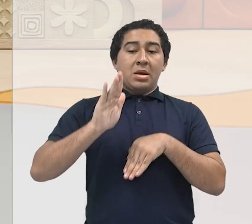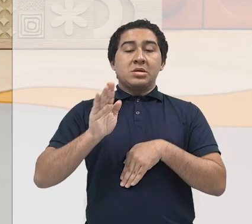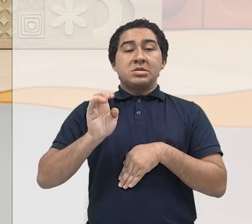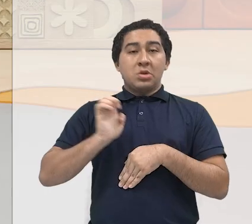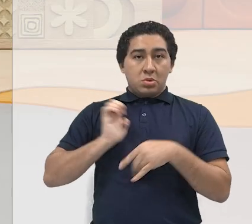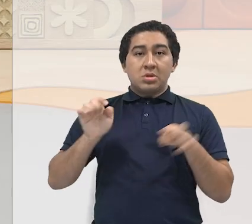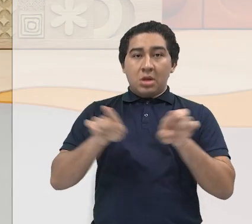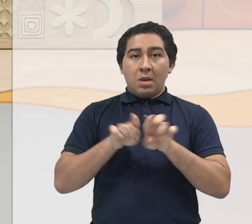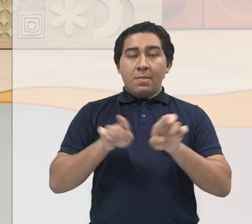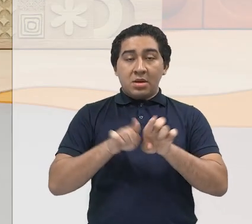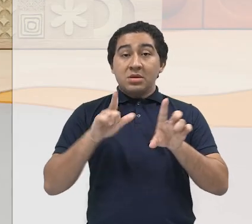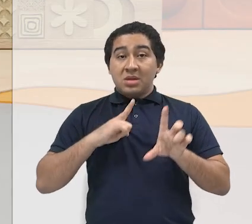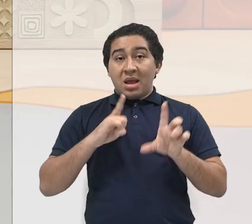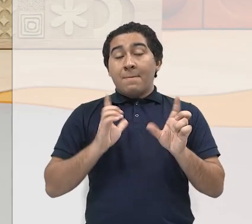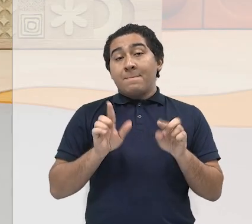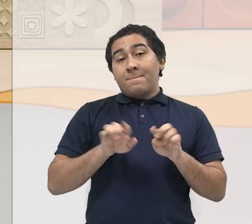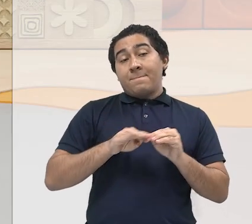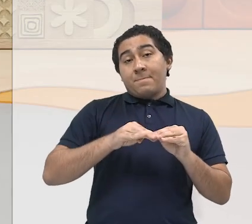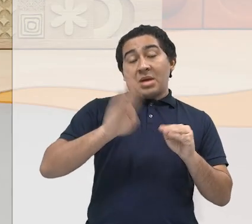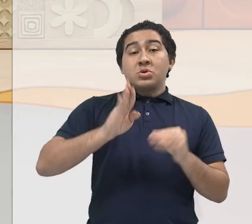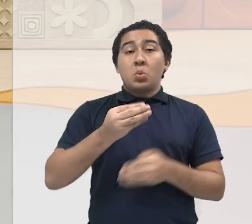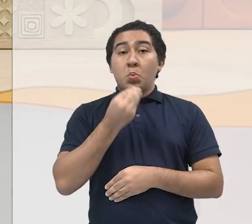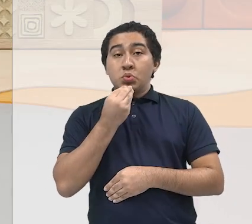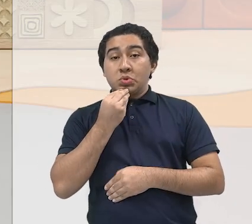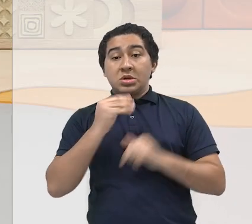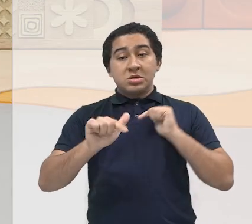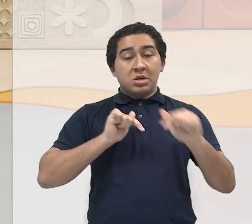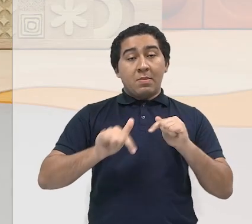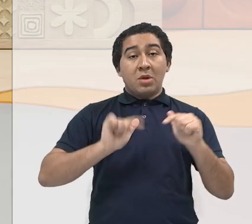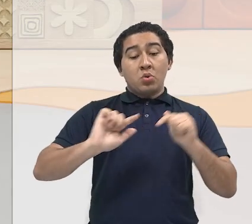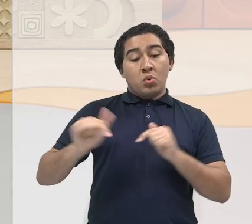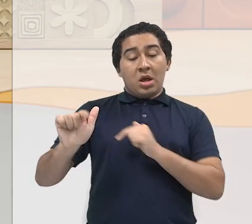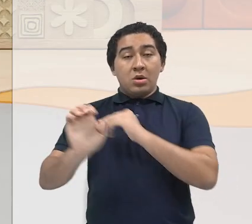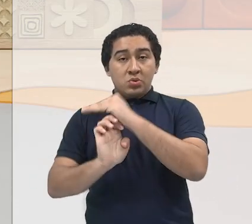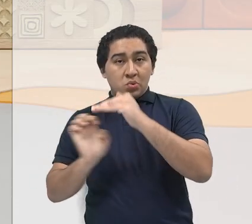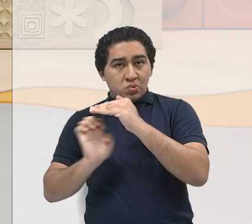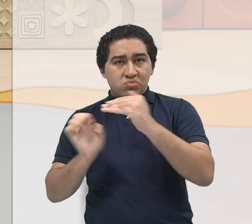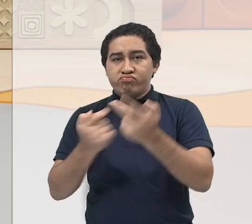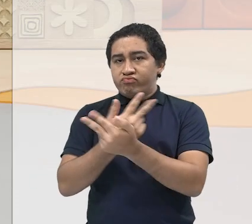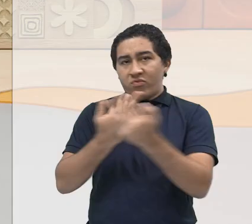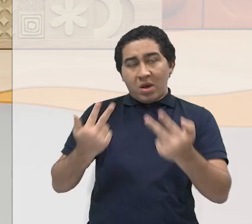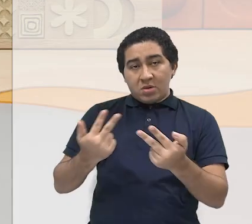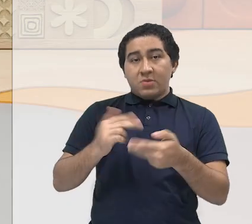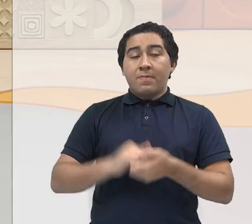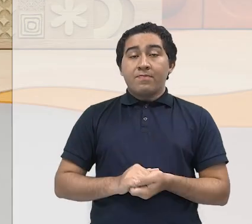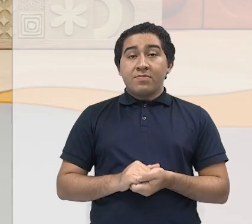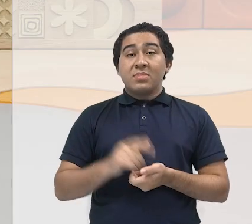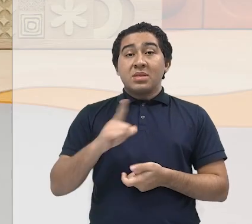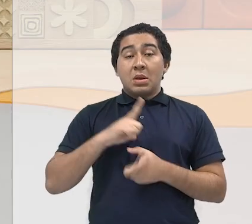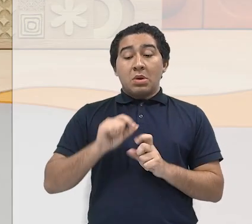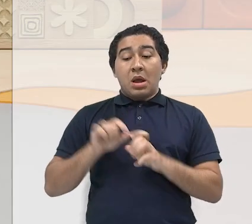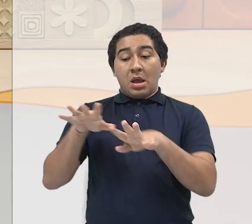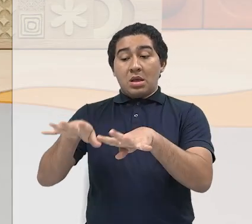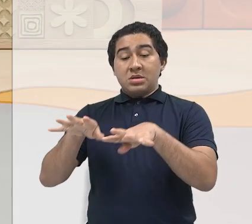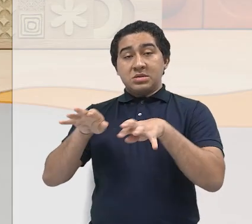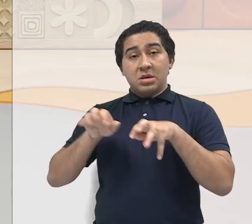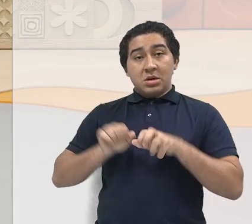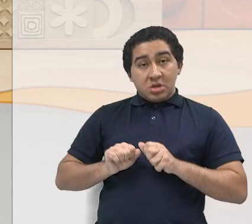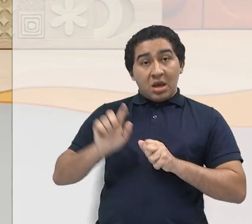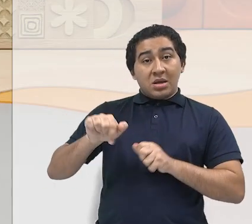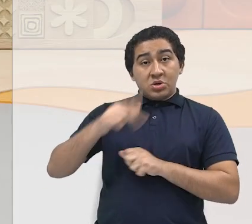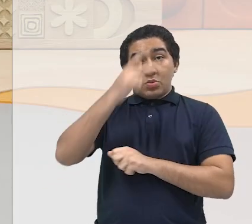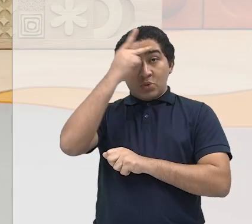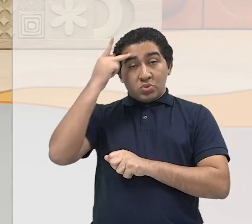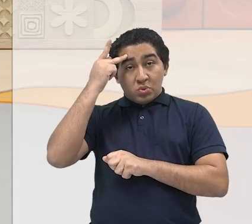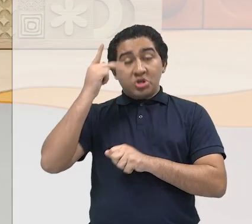condições, com mais vagas de trabalho dentro da indústria e outros setores, acabam então recebendo essas pessoas, tá, que migram de um país